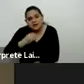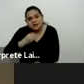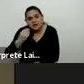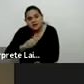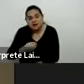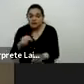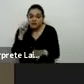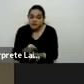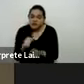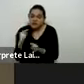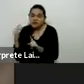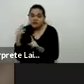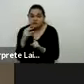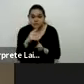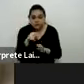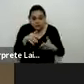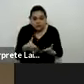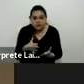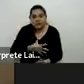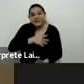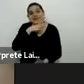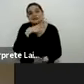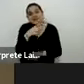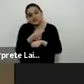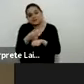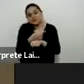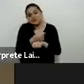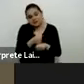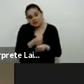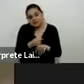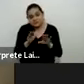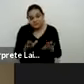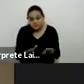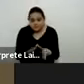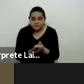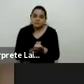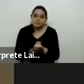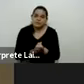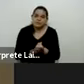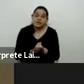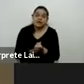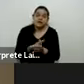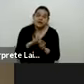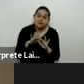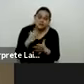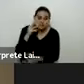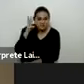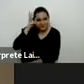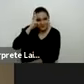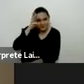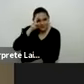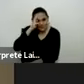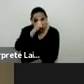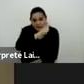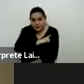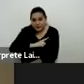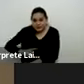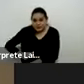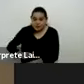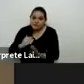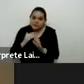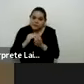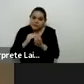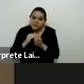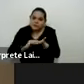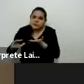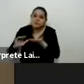Então, como você citou, a superterça, o governo encaminhou uma proposta de orçamento com salário de R$ 1.067,